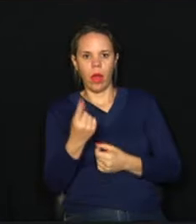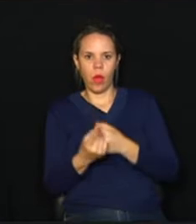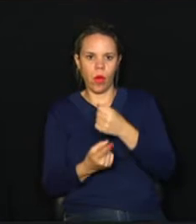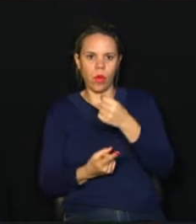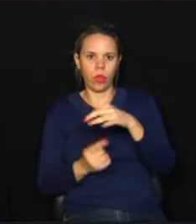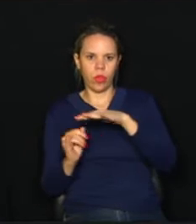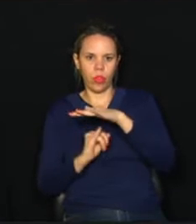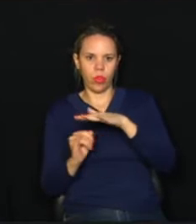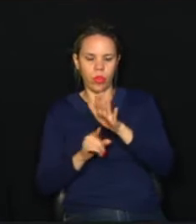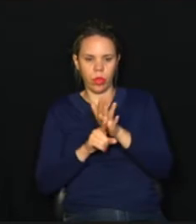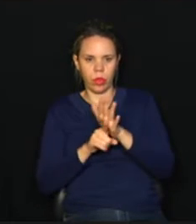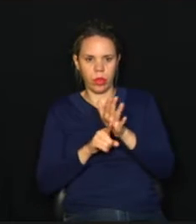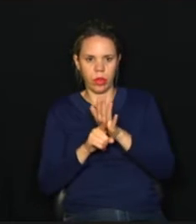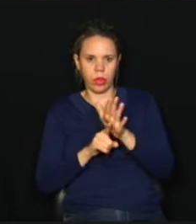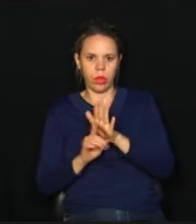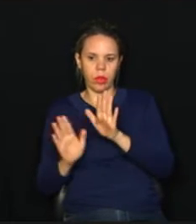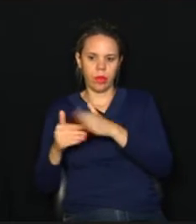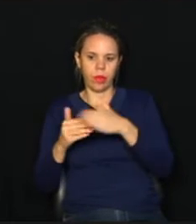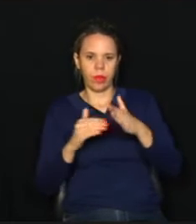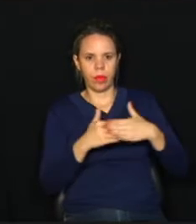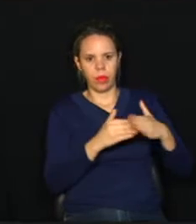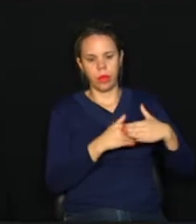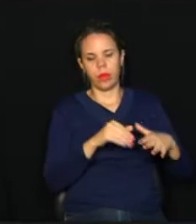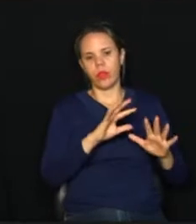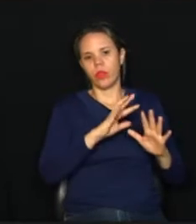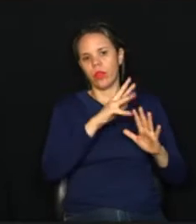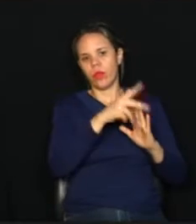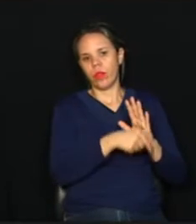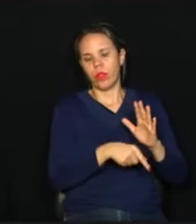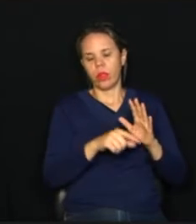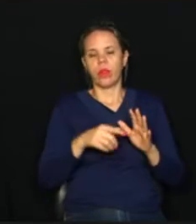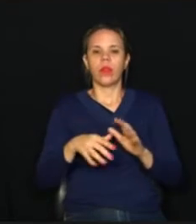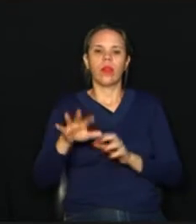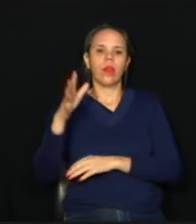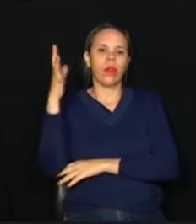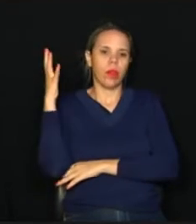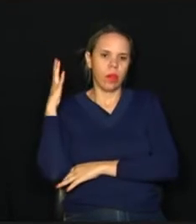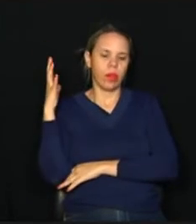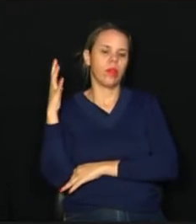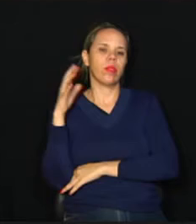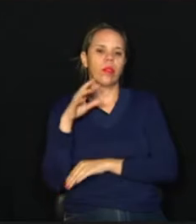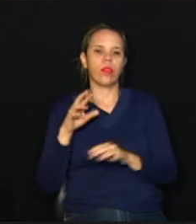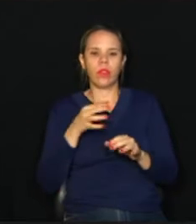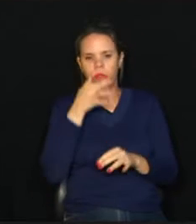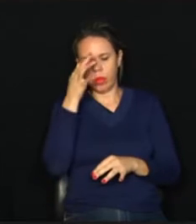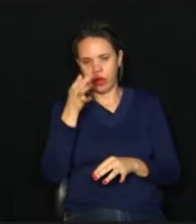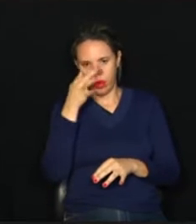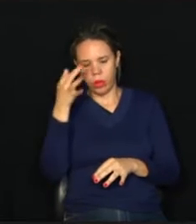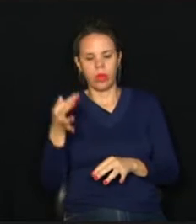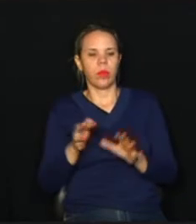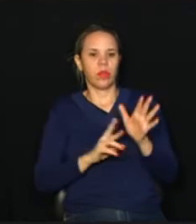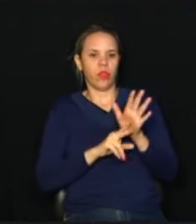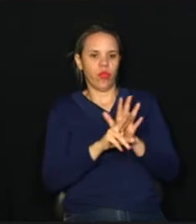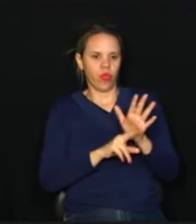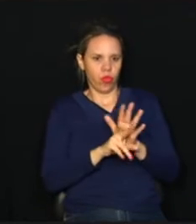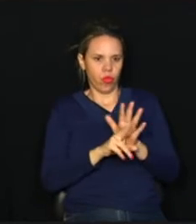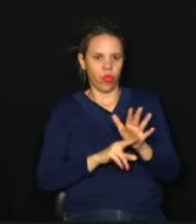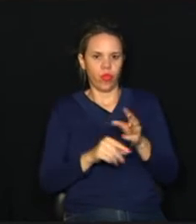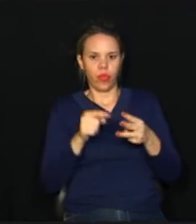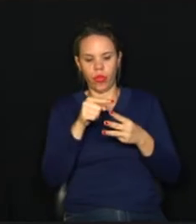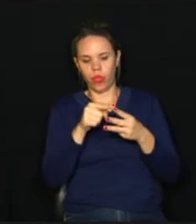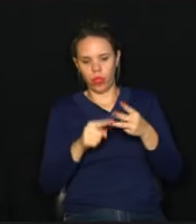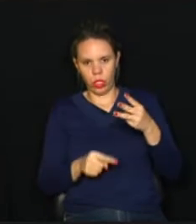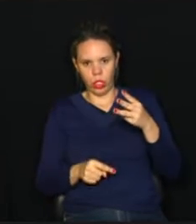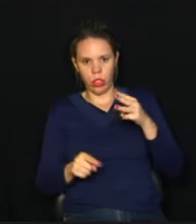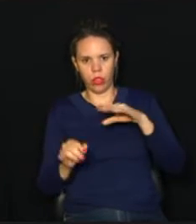o Instituto Florestal, o Instituto de Botânica e o Instituto Geológico. 3